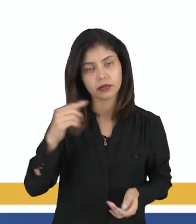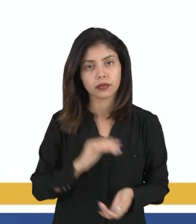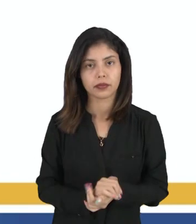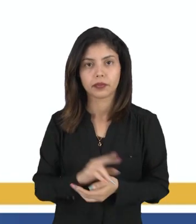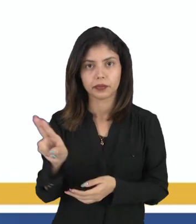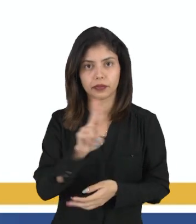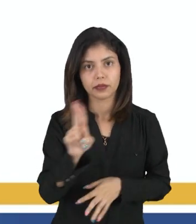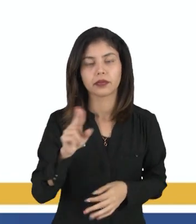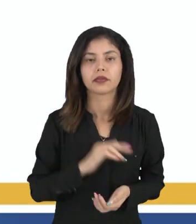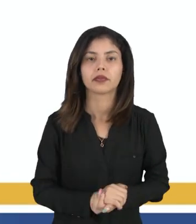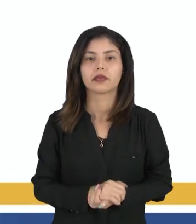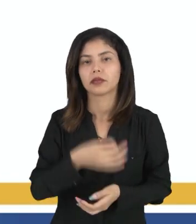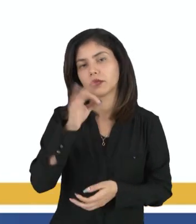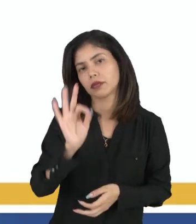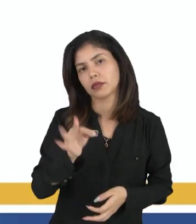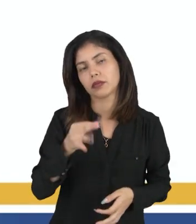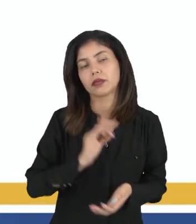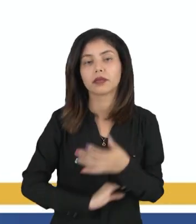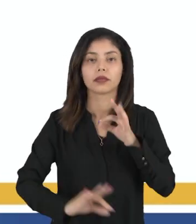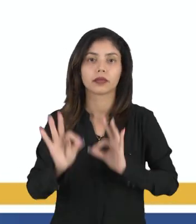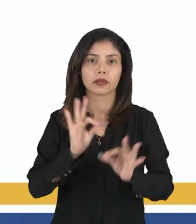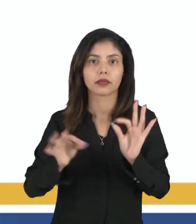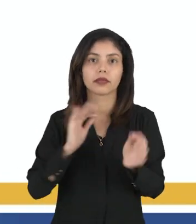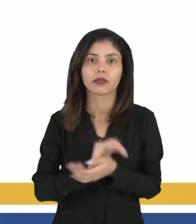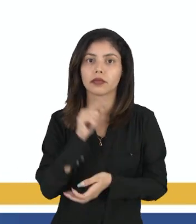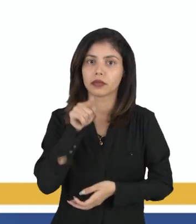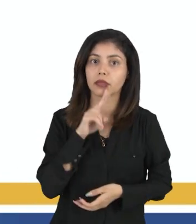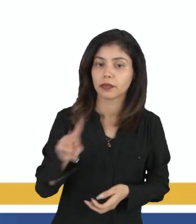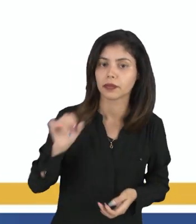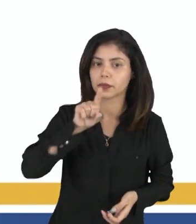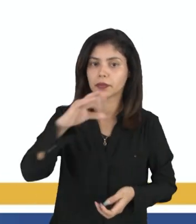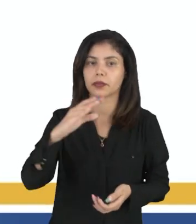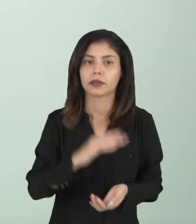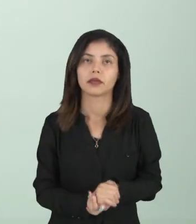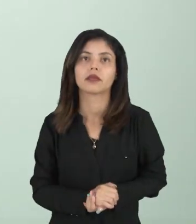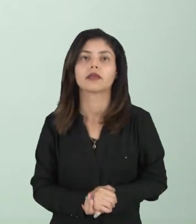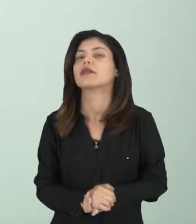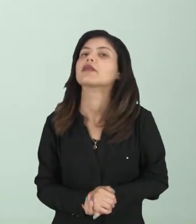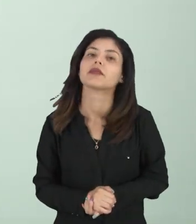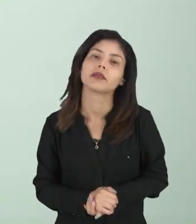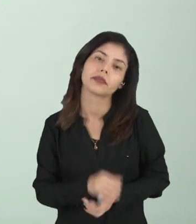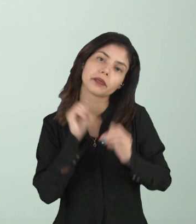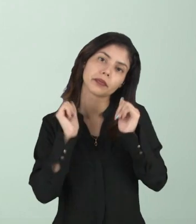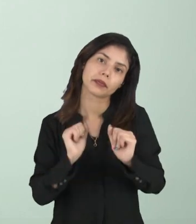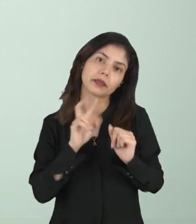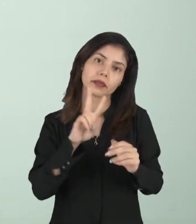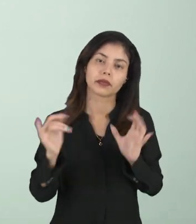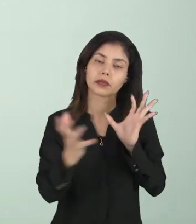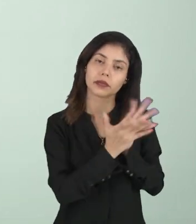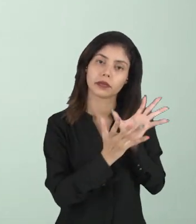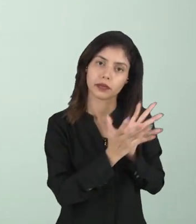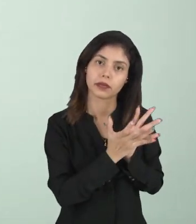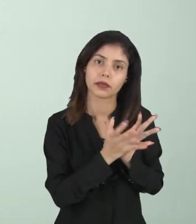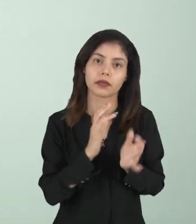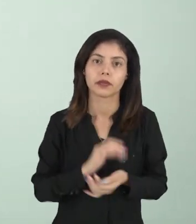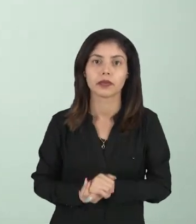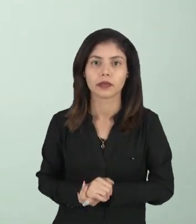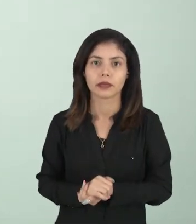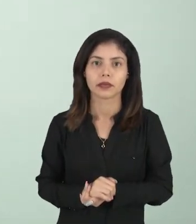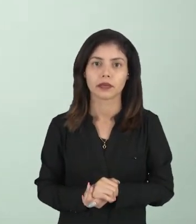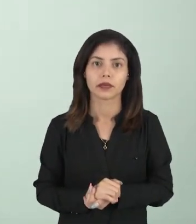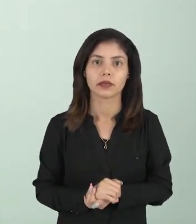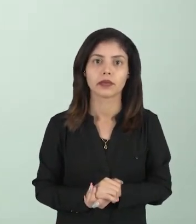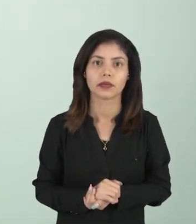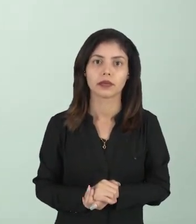dá o nome, né, o nome científico ao organismo, você vai classificar esse organismo, você vai colocar ele num grupo, né,